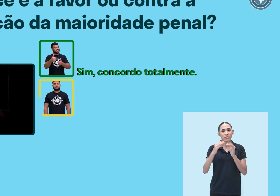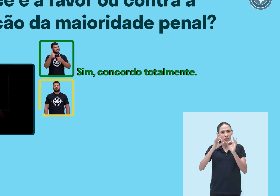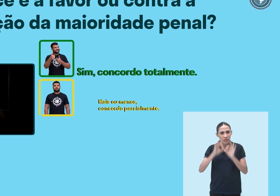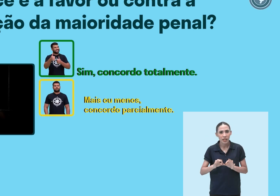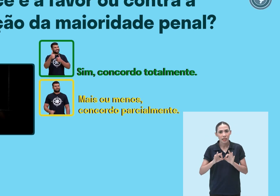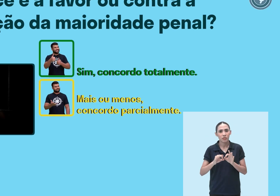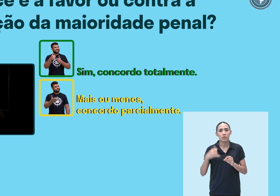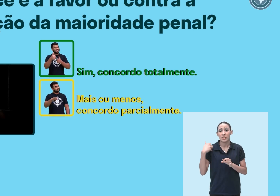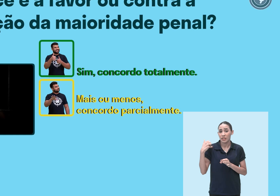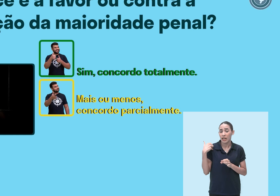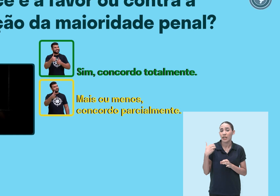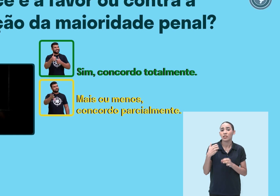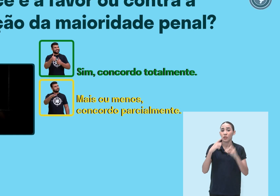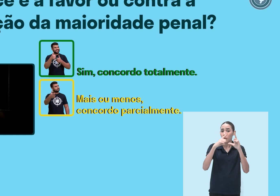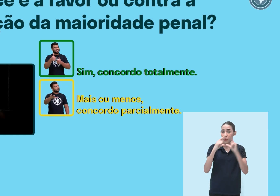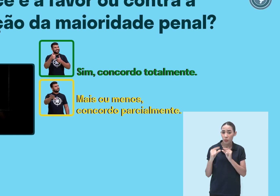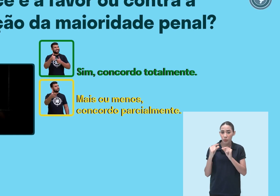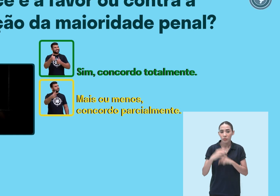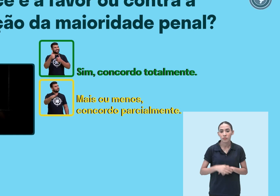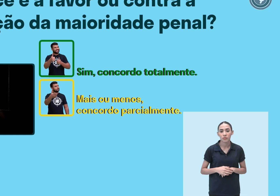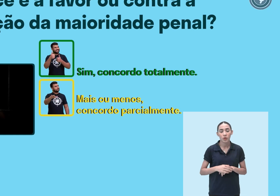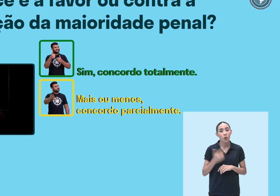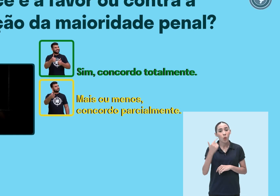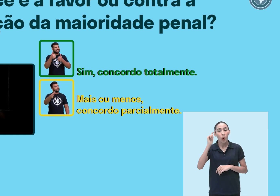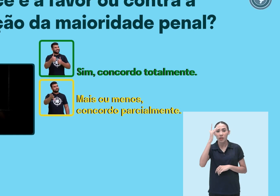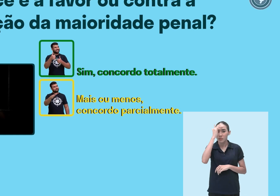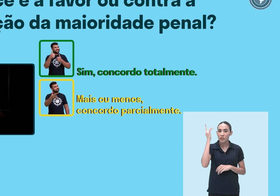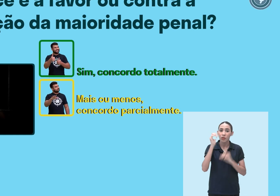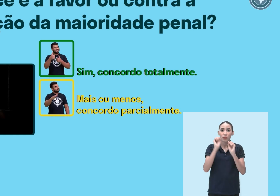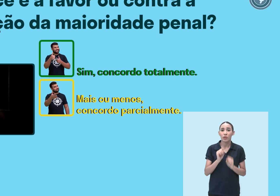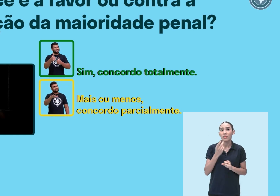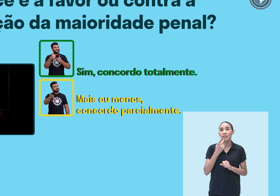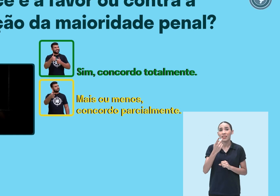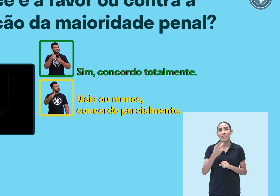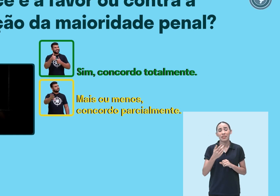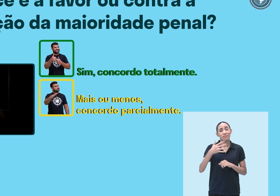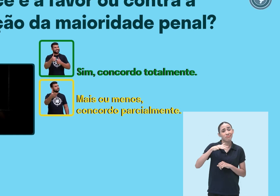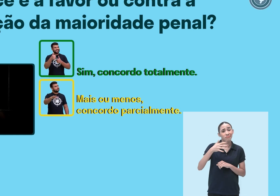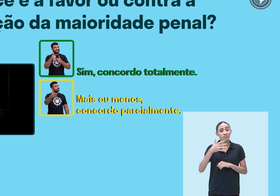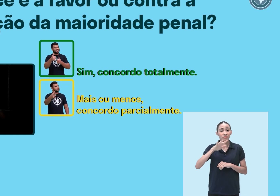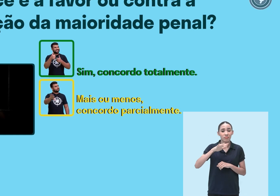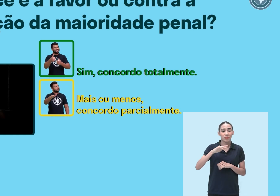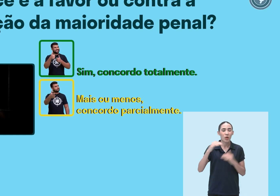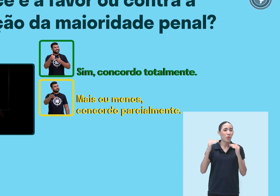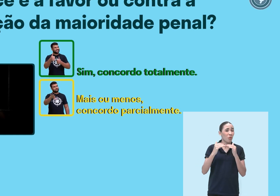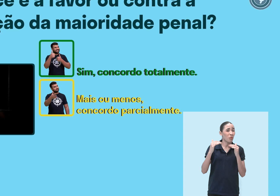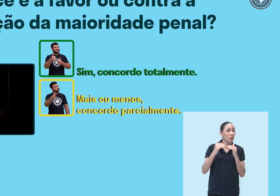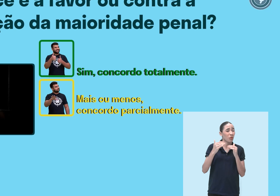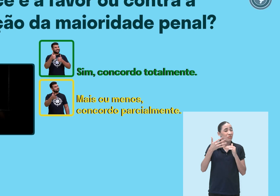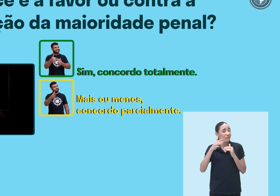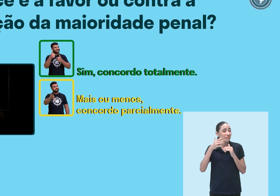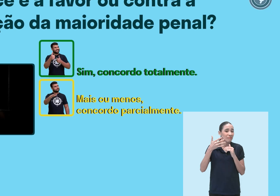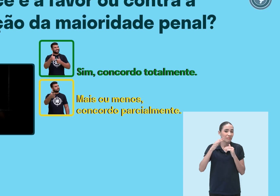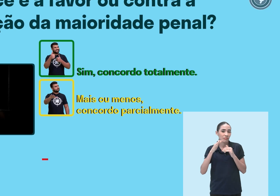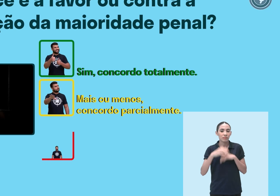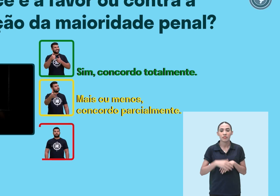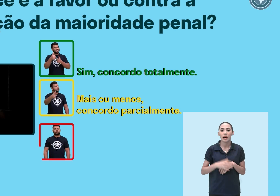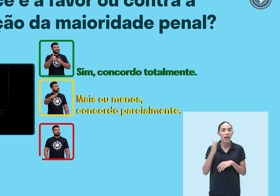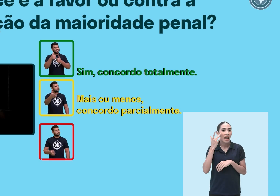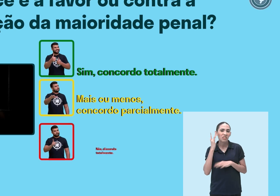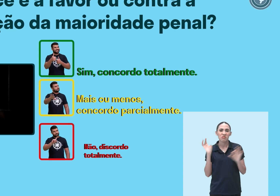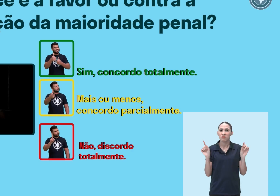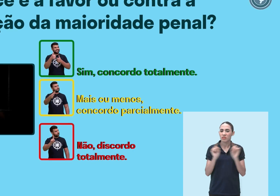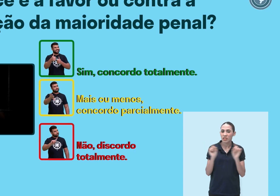essa maioridade seja diminuída. Outras pessoas podem dizer, mais ou menos, concordo parcialmente, acho que não